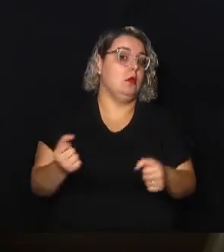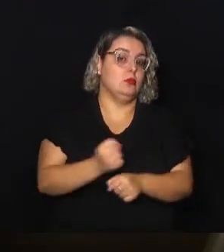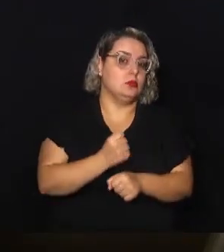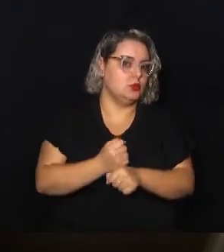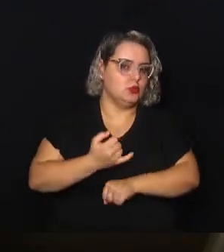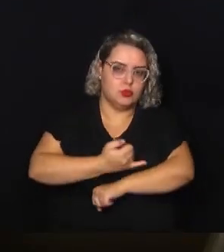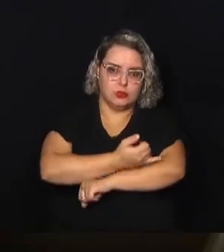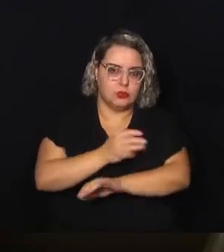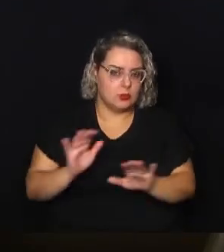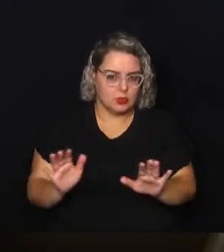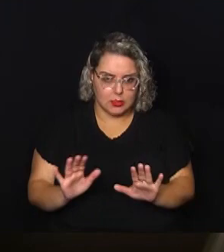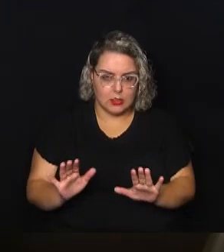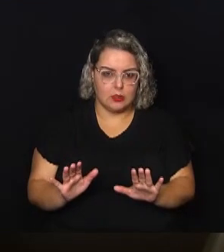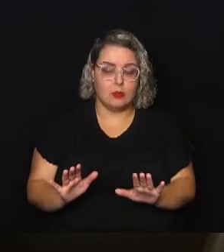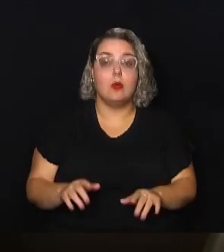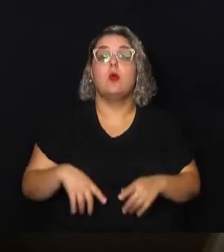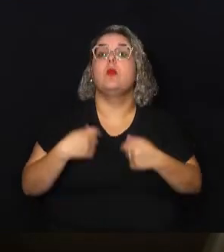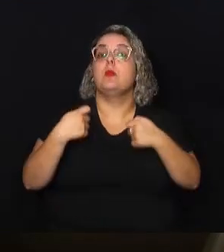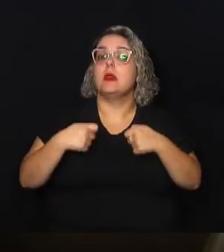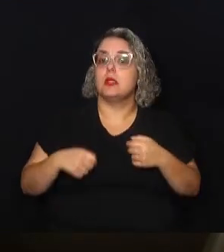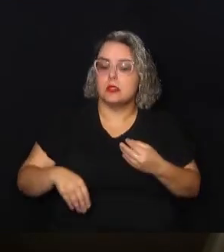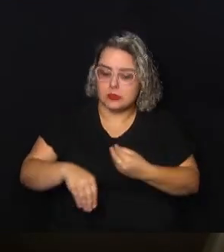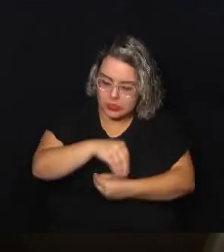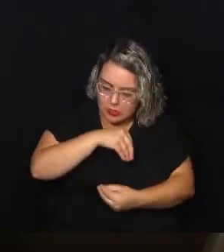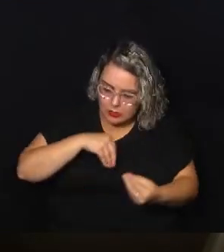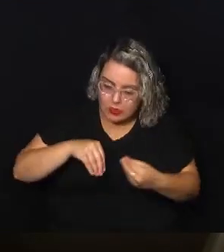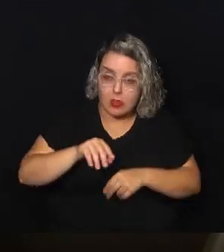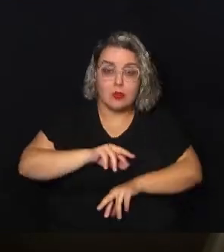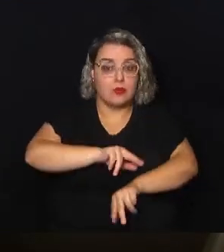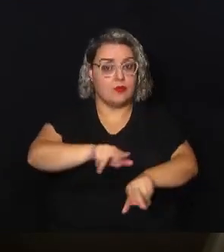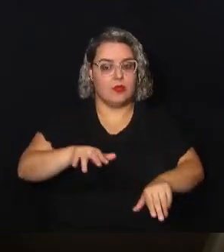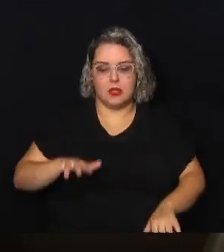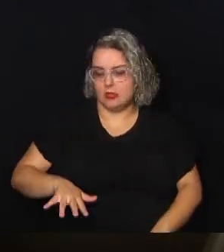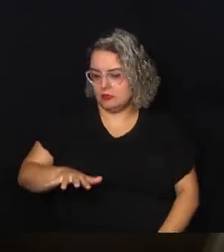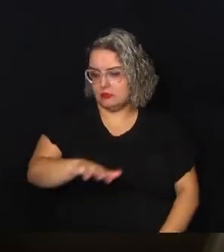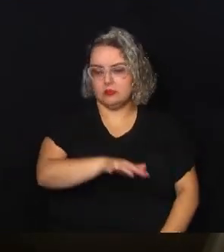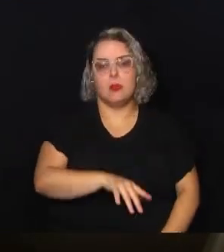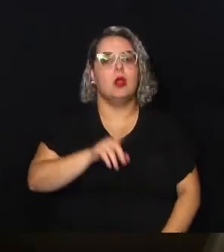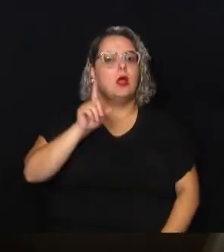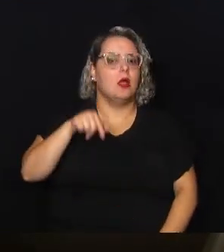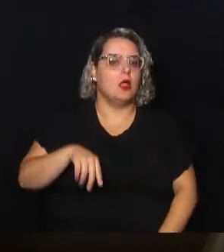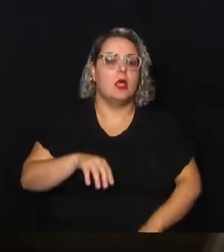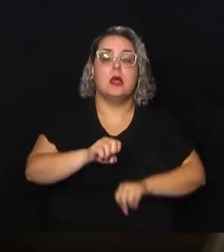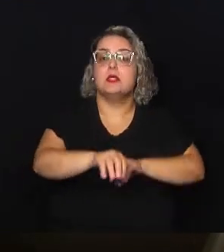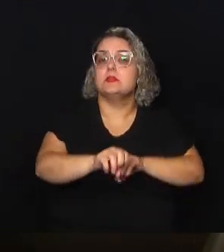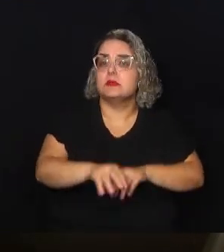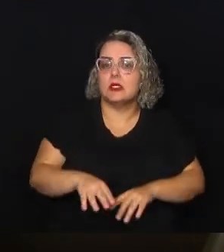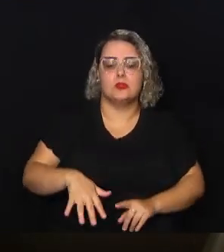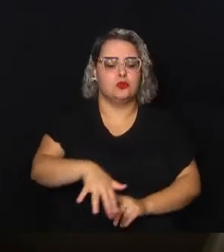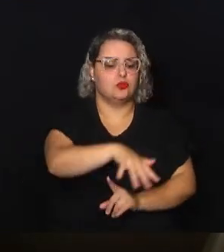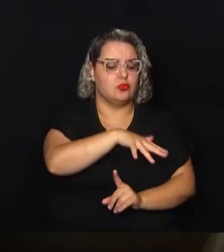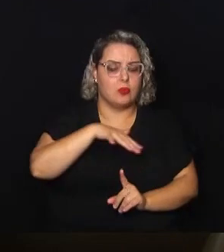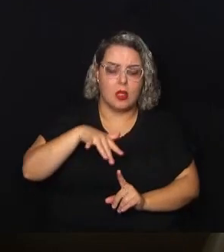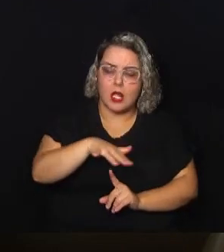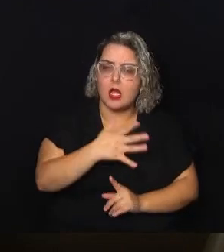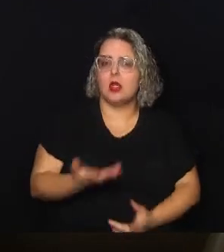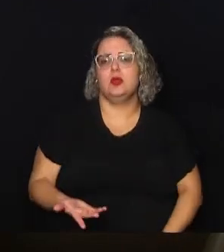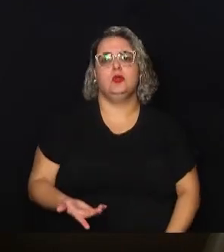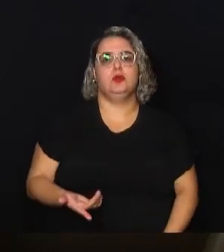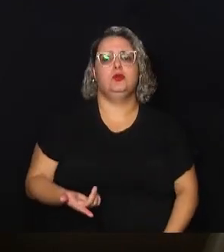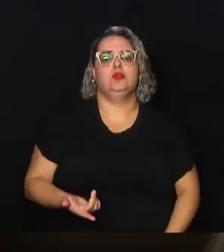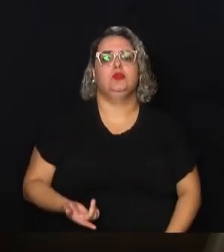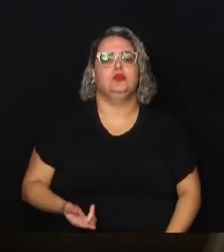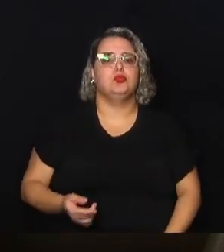de grandes obras de infraestrutura precisa envolver várias áreas é a questão da educação ambiental